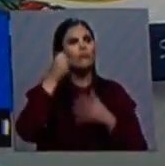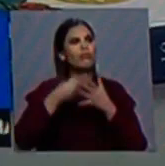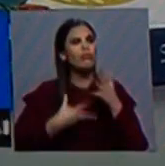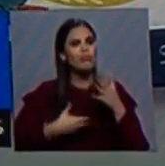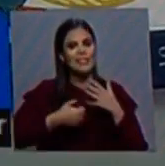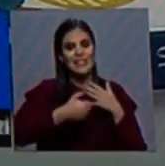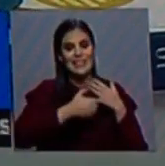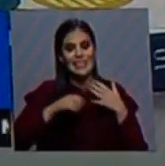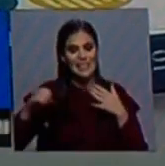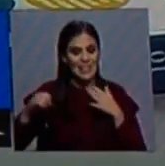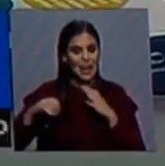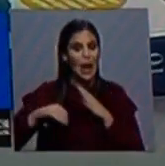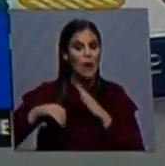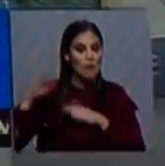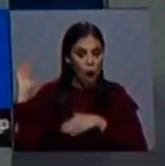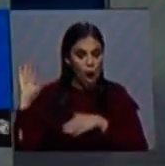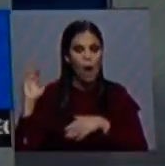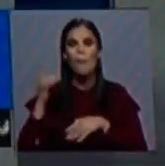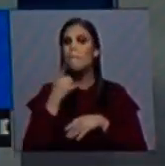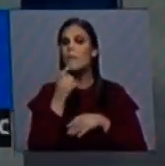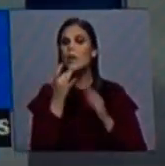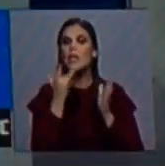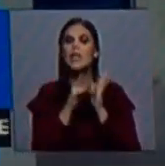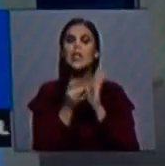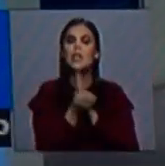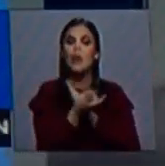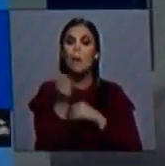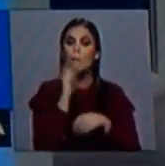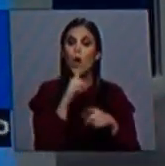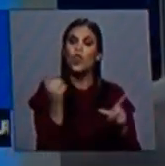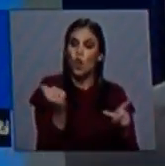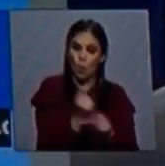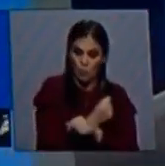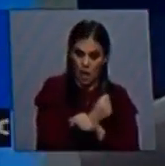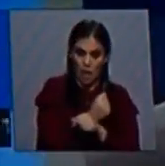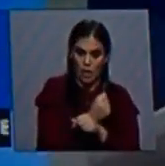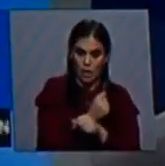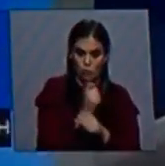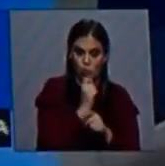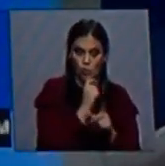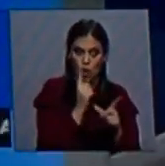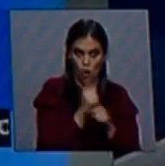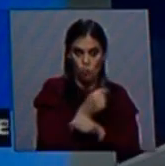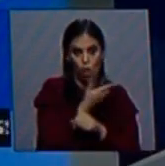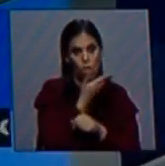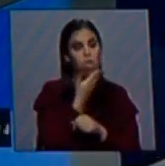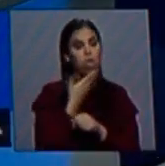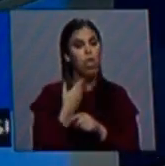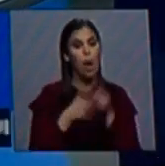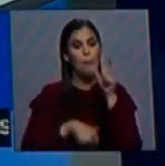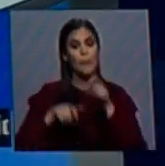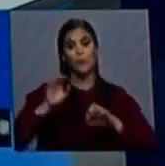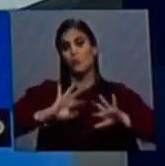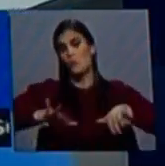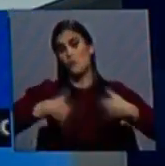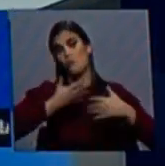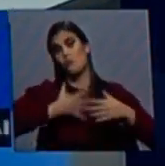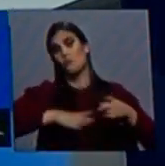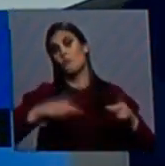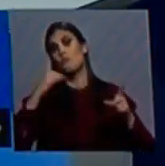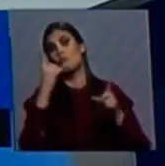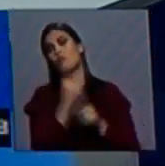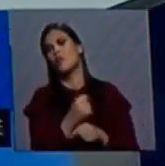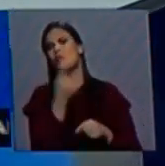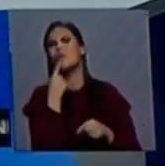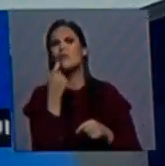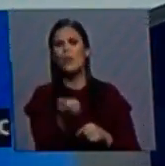500. Estes livros estão à venda, ou seja, estão acessíveis a qualquer pessoa que os queira comprar. Qual